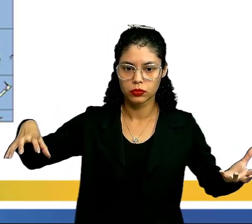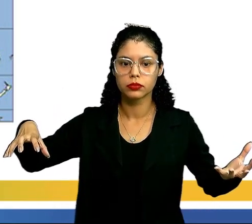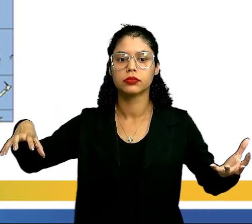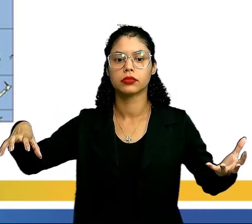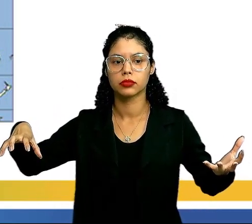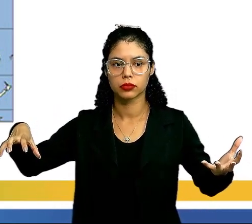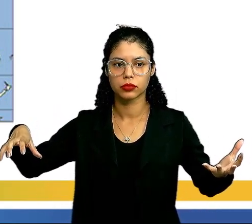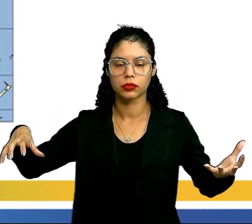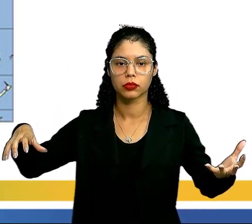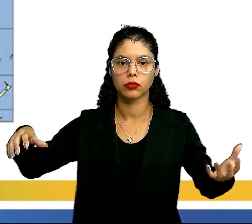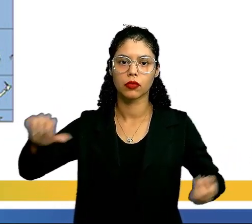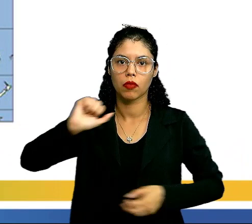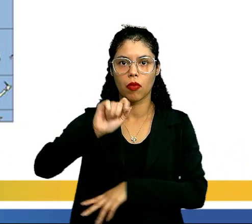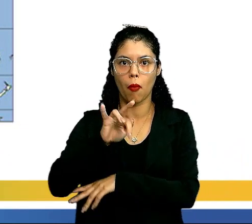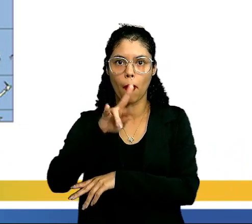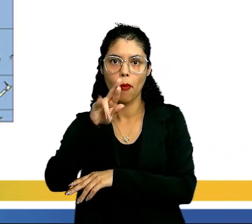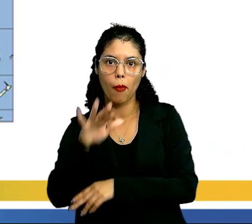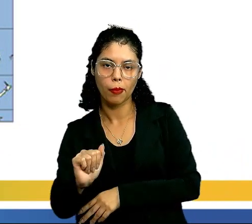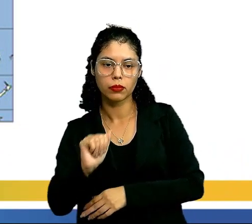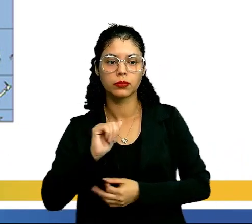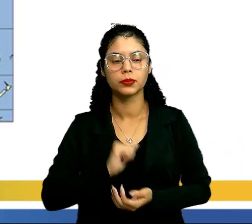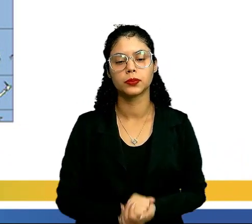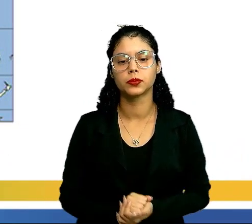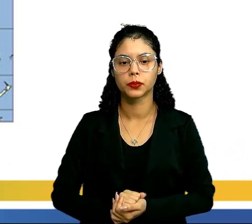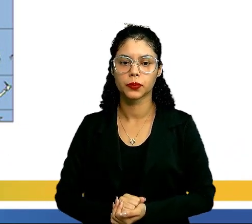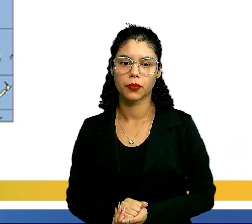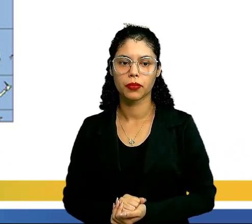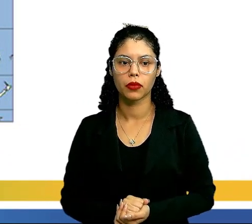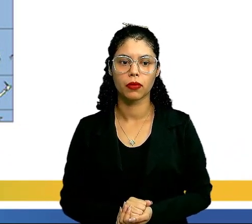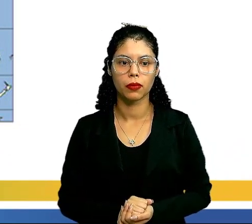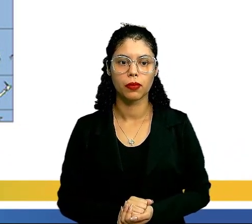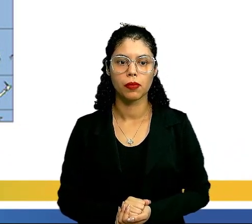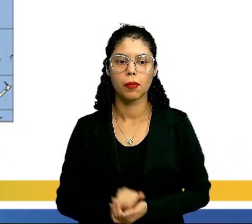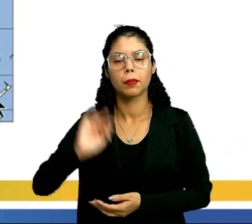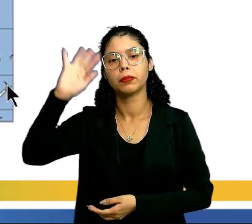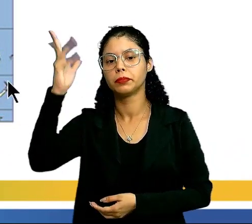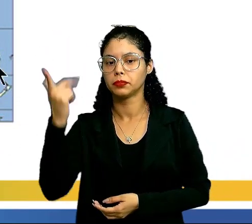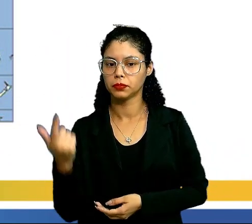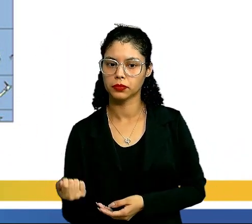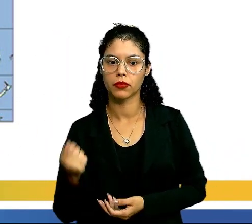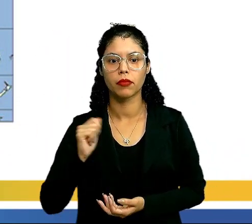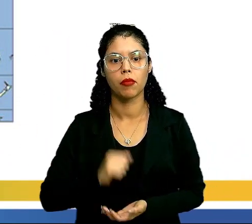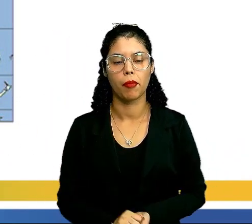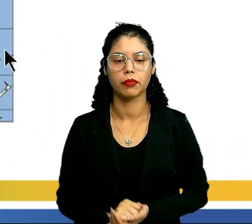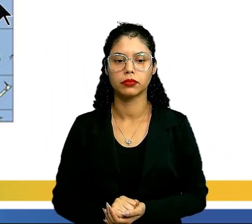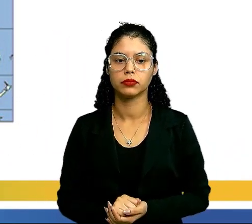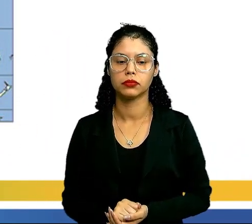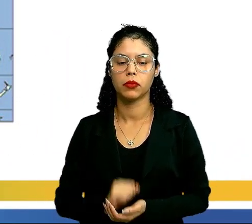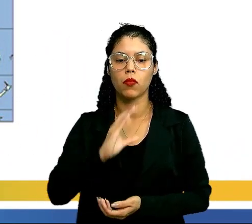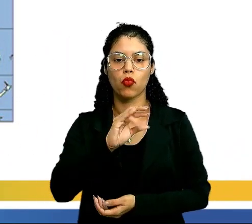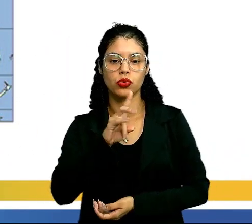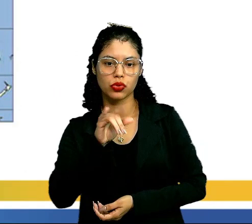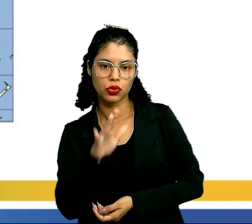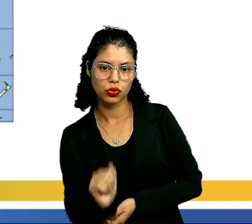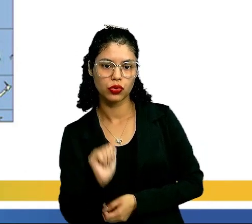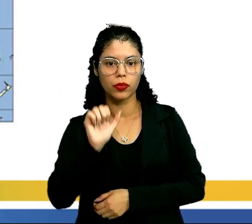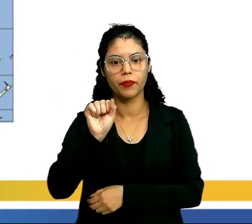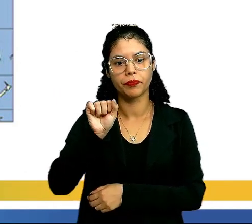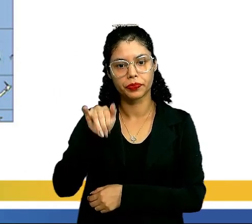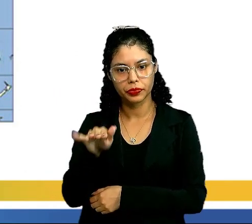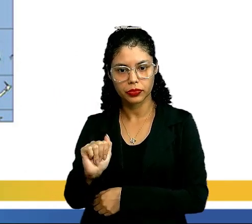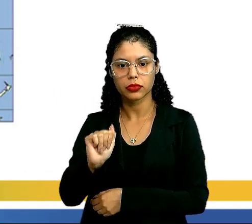continentes, América, continente americano, continente africano, Oceania,